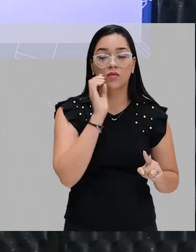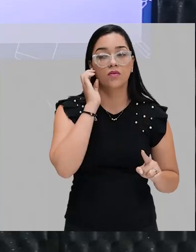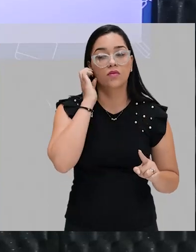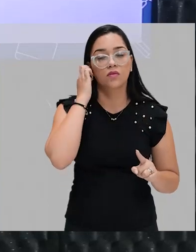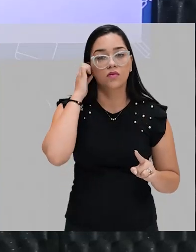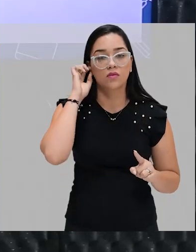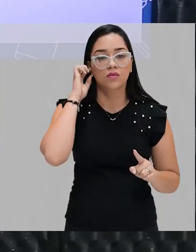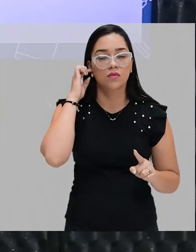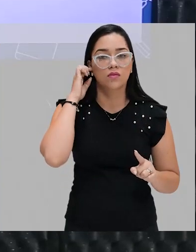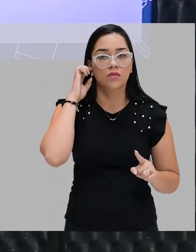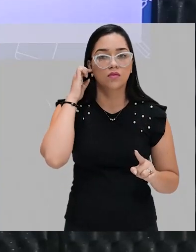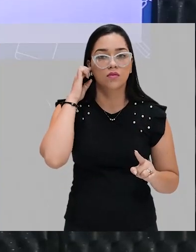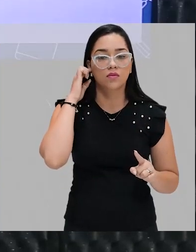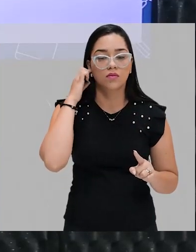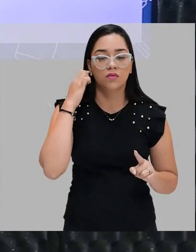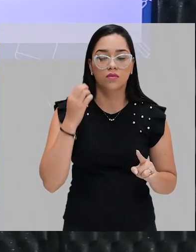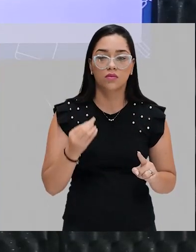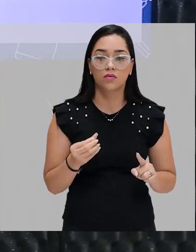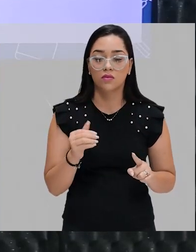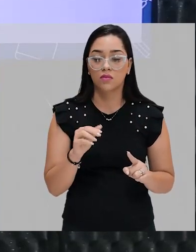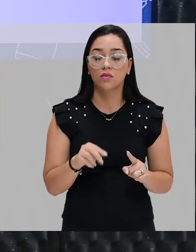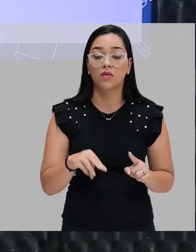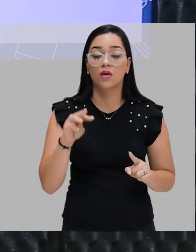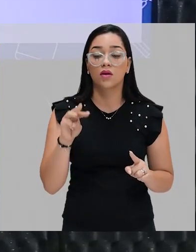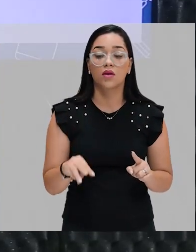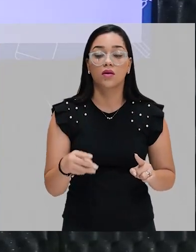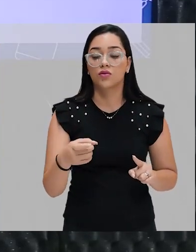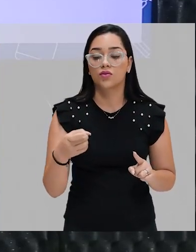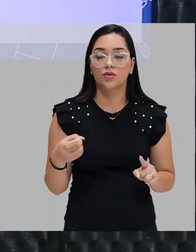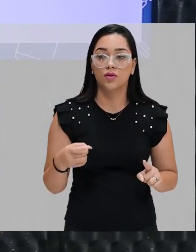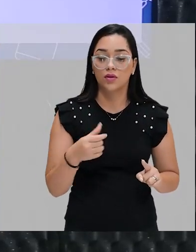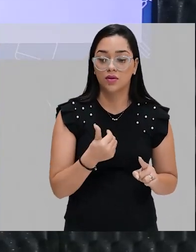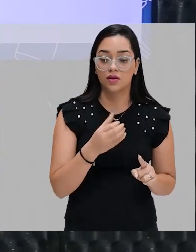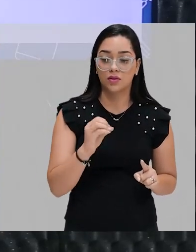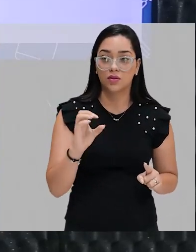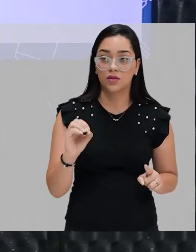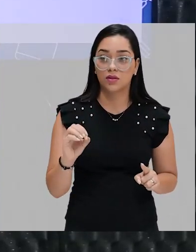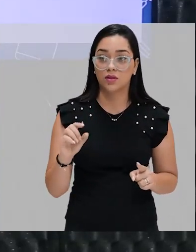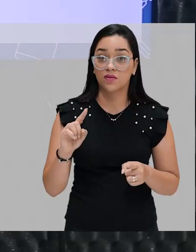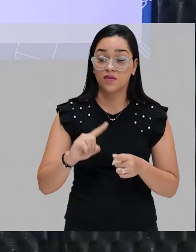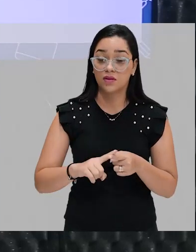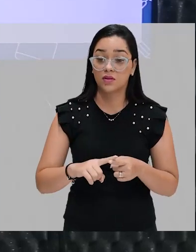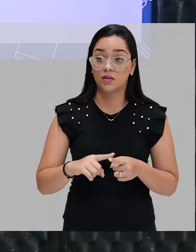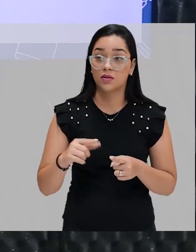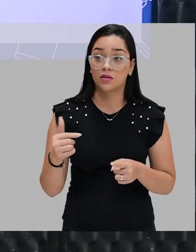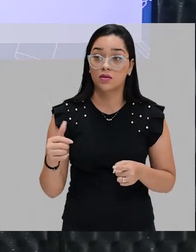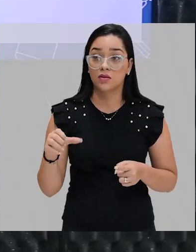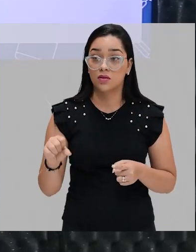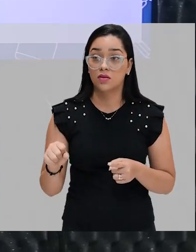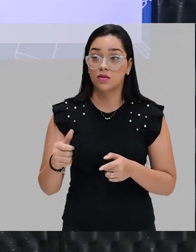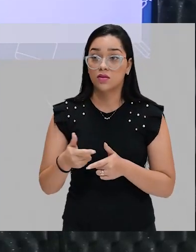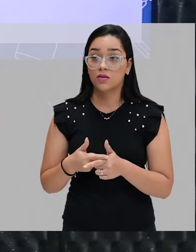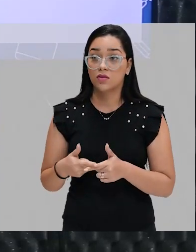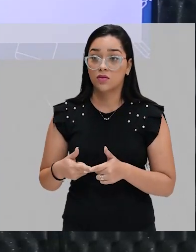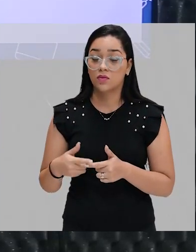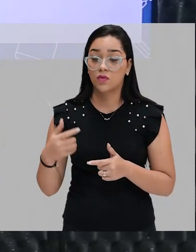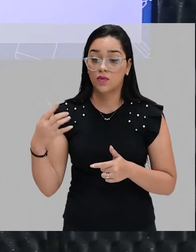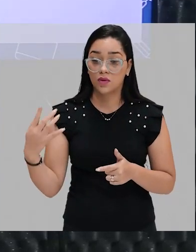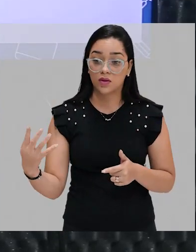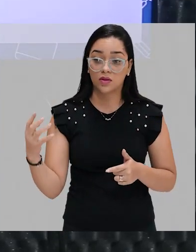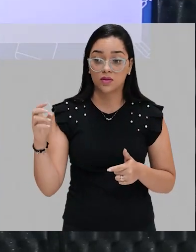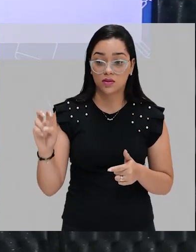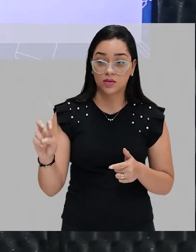a nossa incógnita, que vai ser o x, ó, 100 vezes 18, dividido por